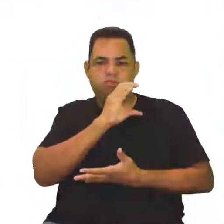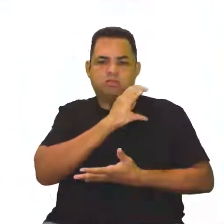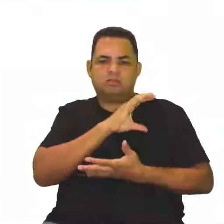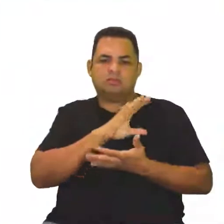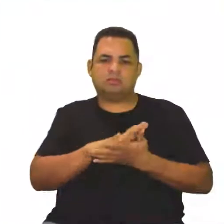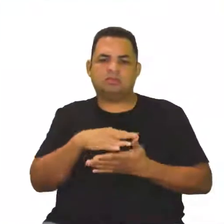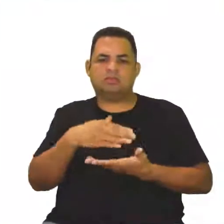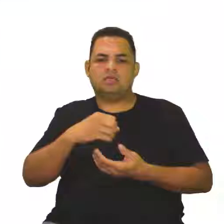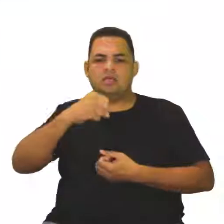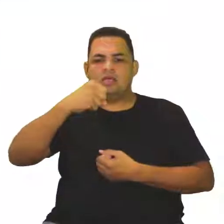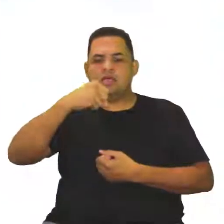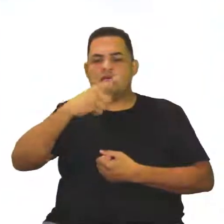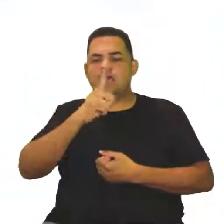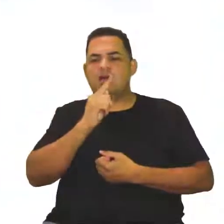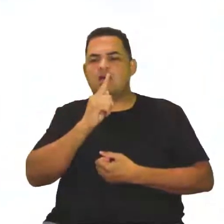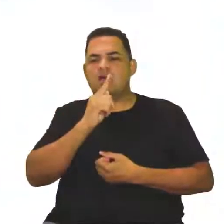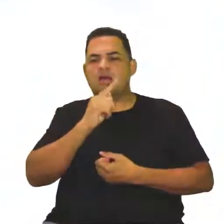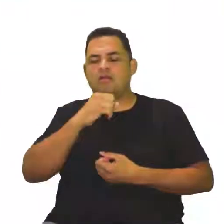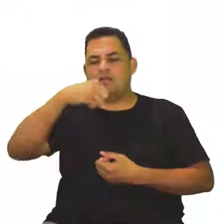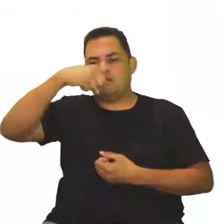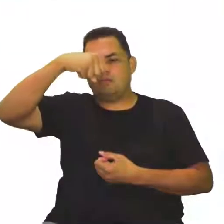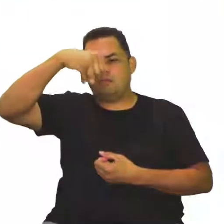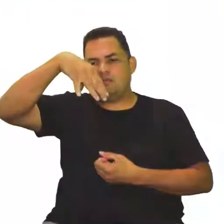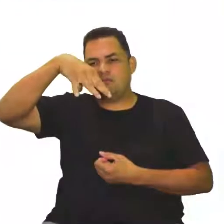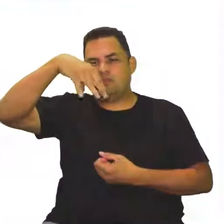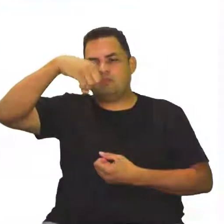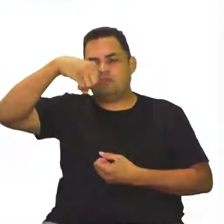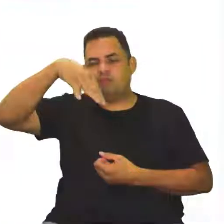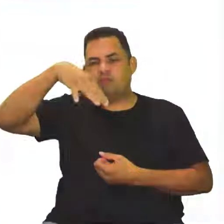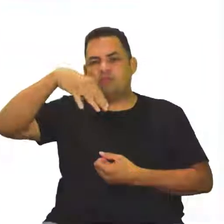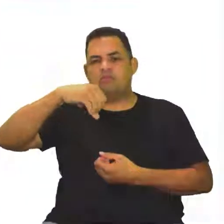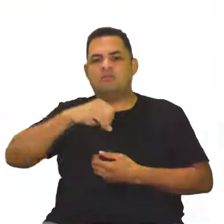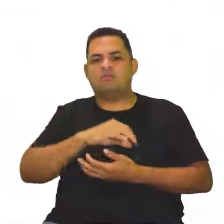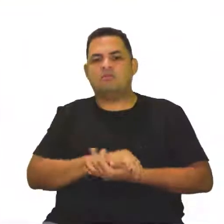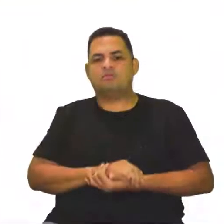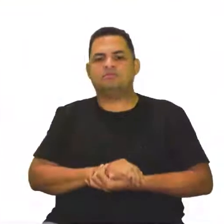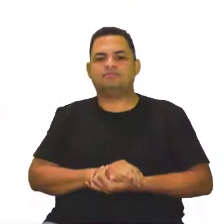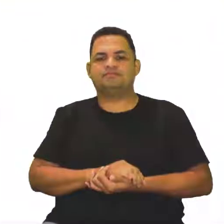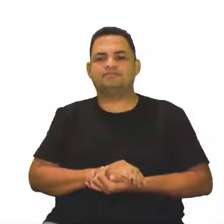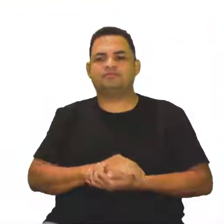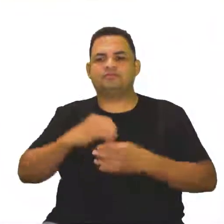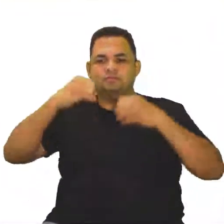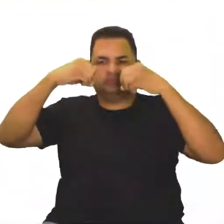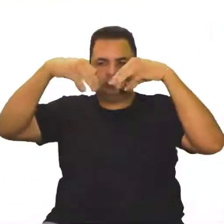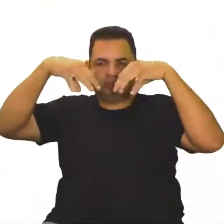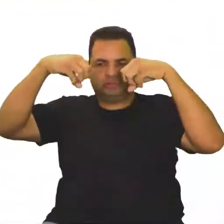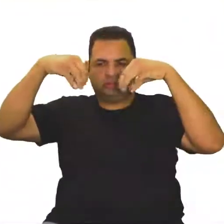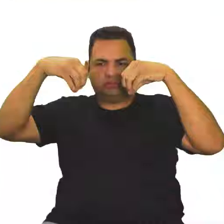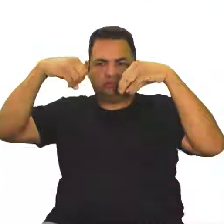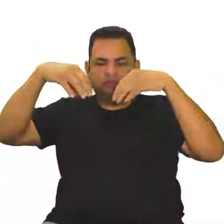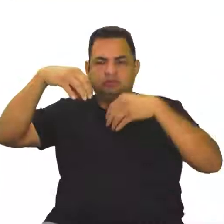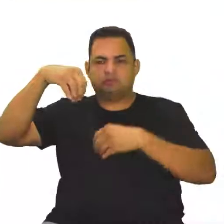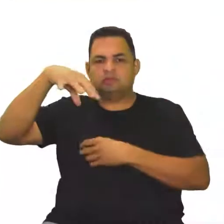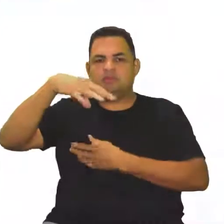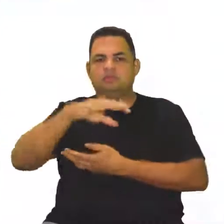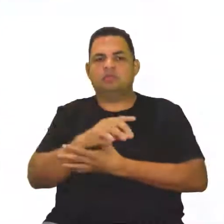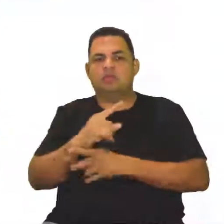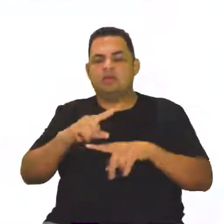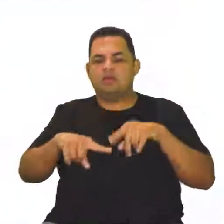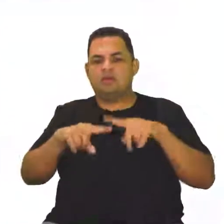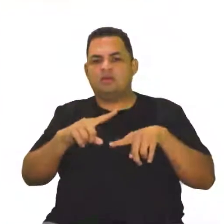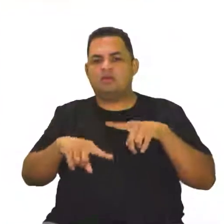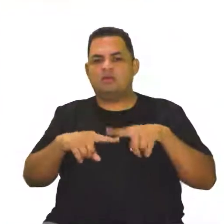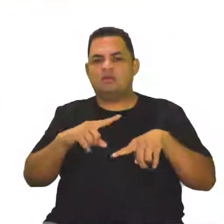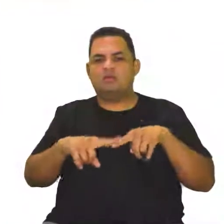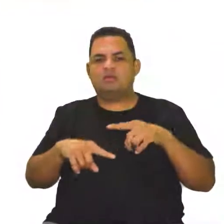para aquecer a água. Isso aí é para quem tem chuveiro elétrico, né, pessoal? Então, quem tem